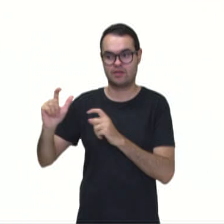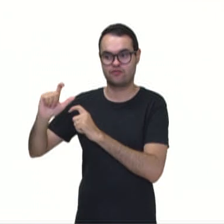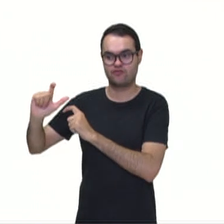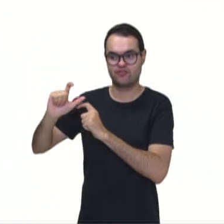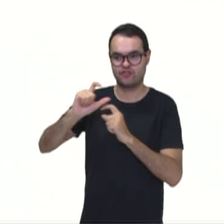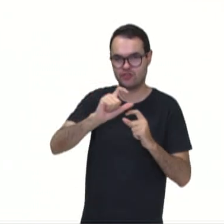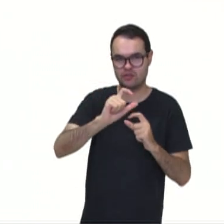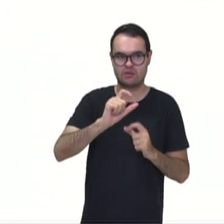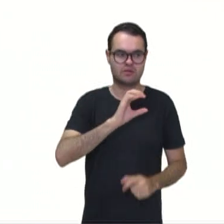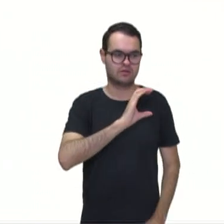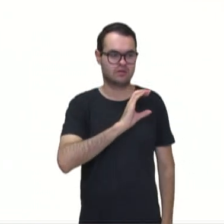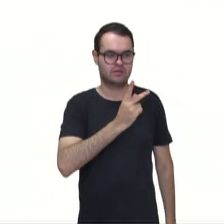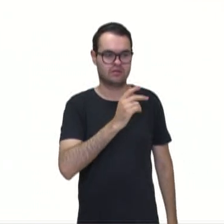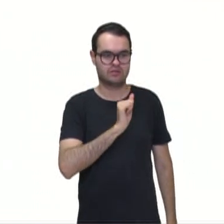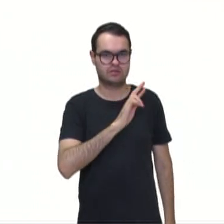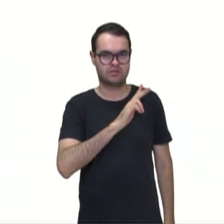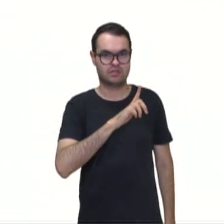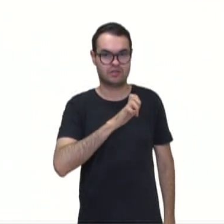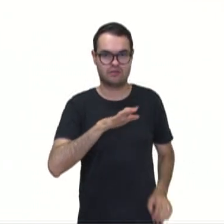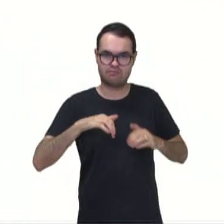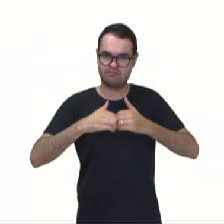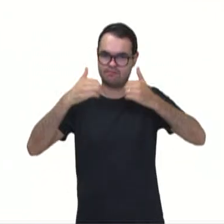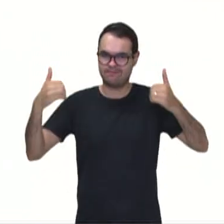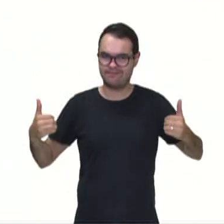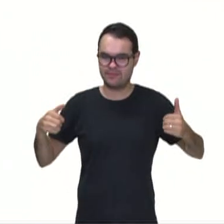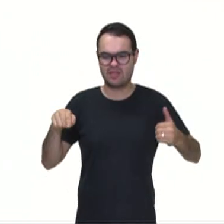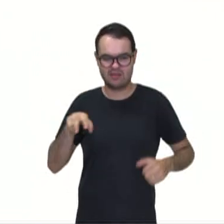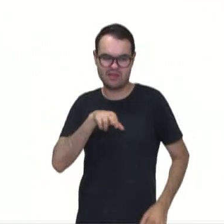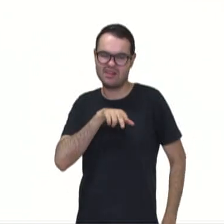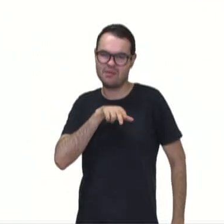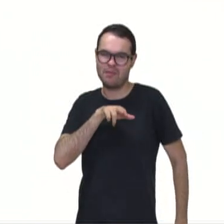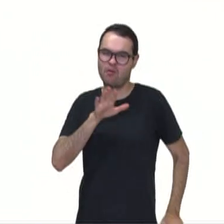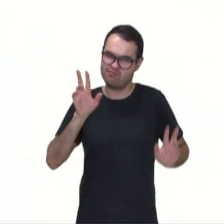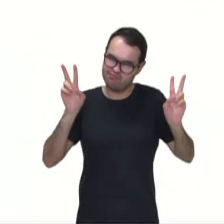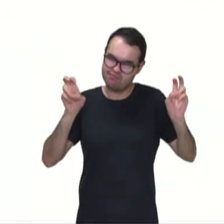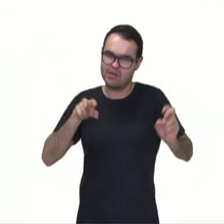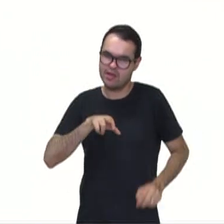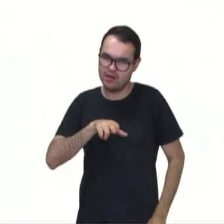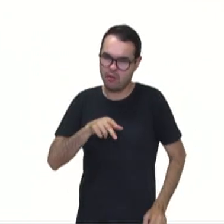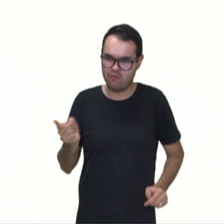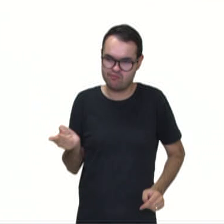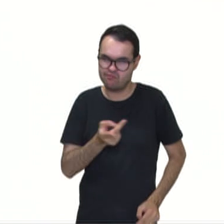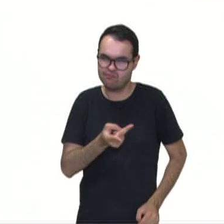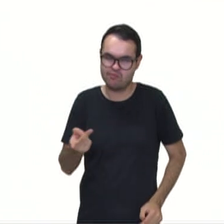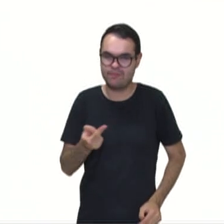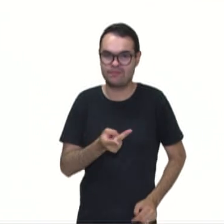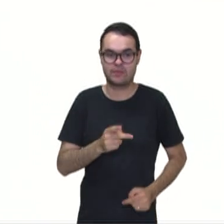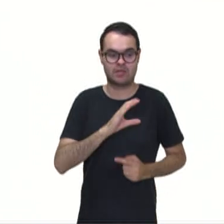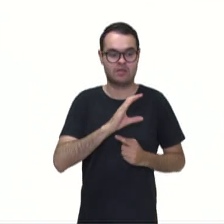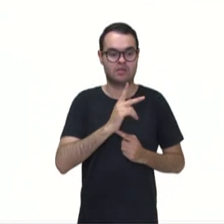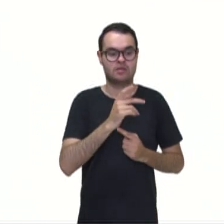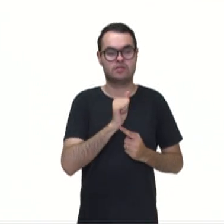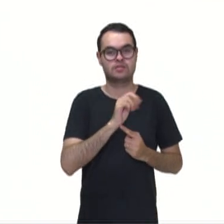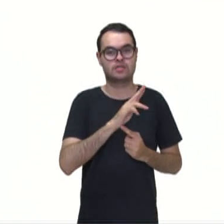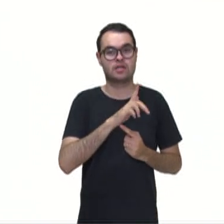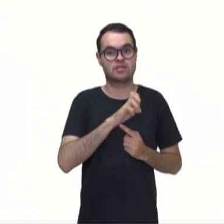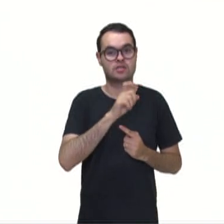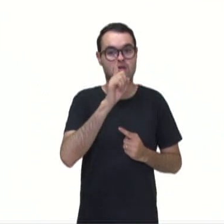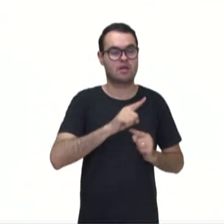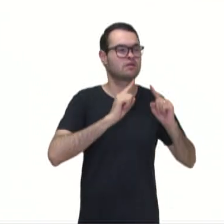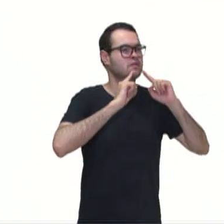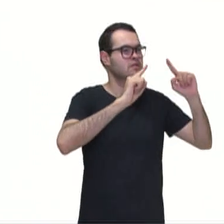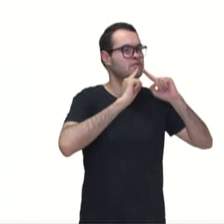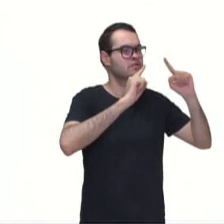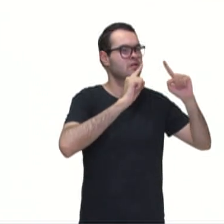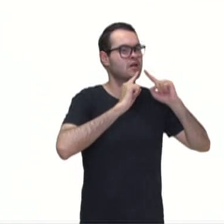distinção, embora sejam gêneros irmãos, por assim dizer. Charge apresenta as críticas sociais e ou